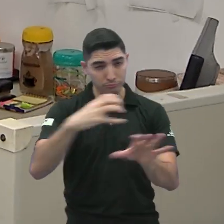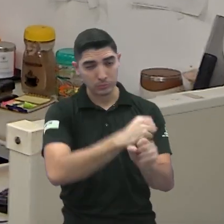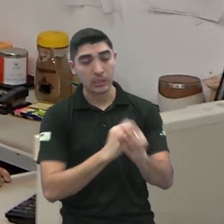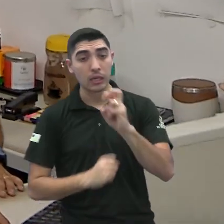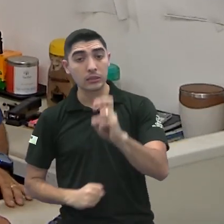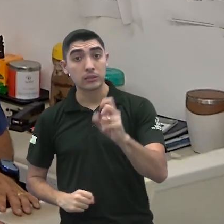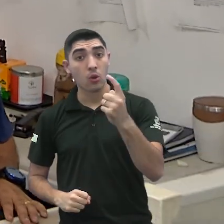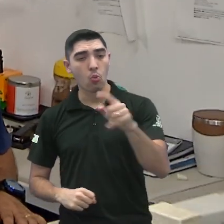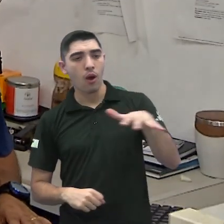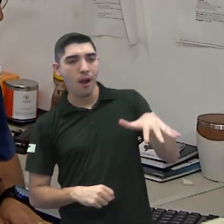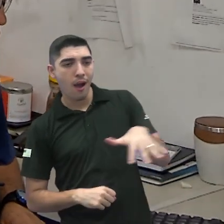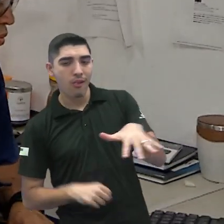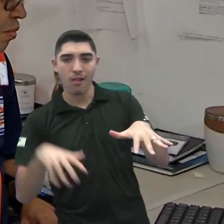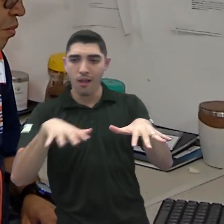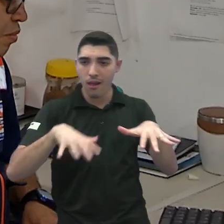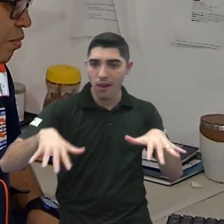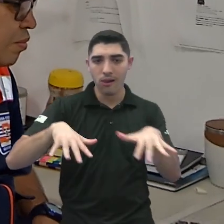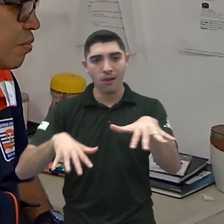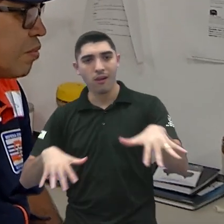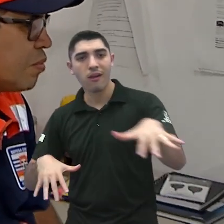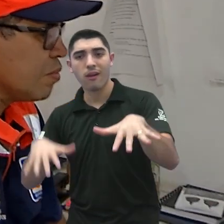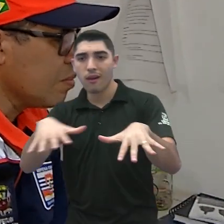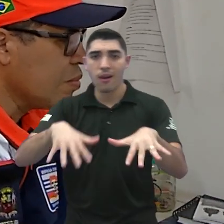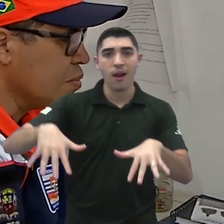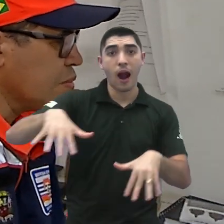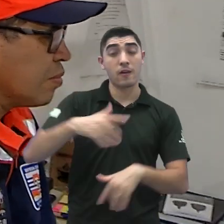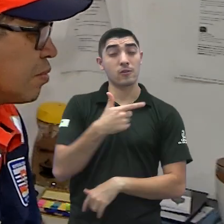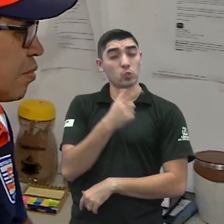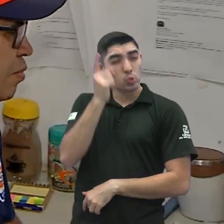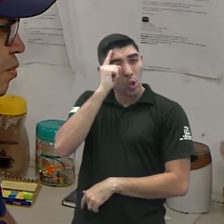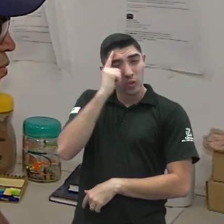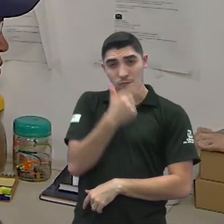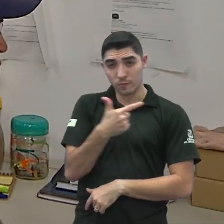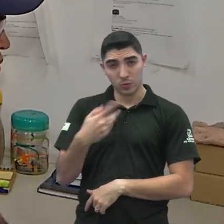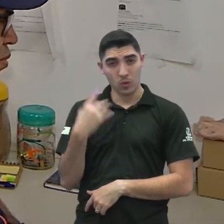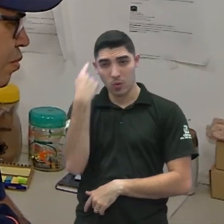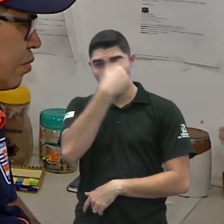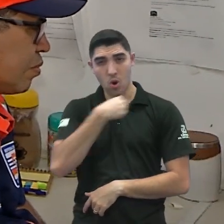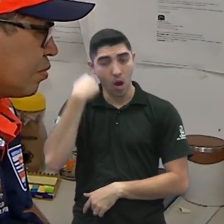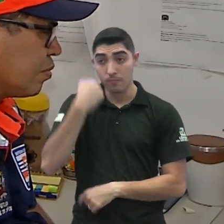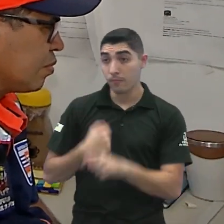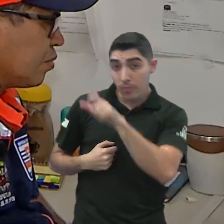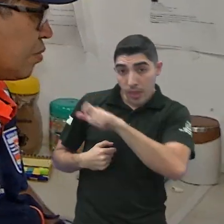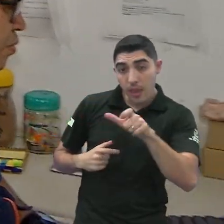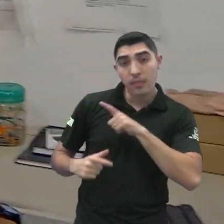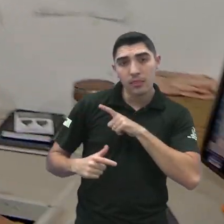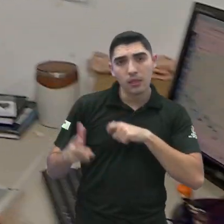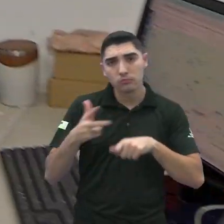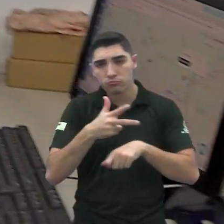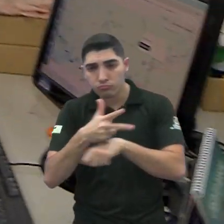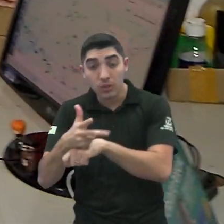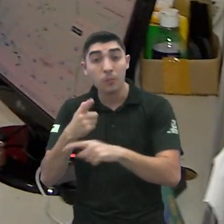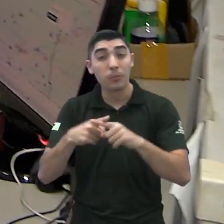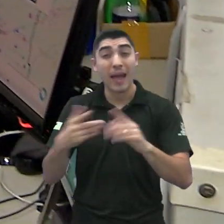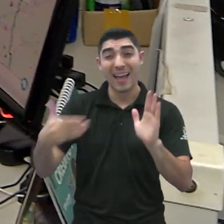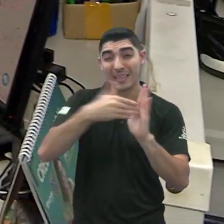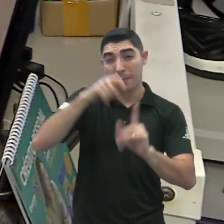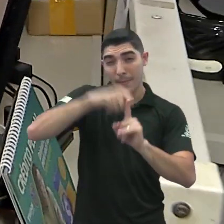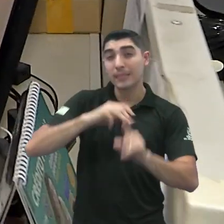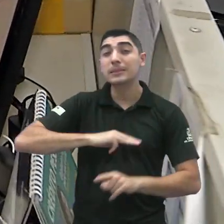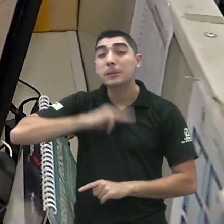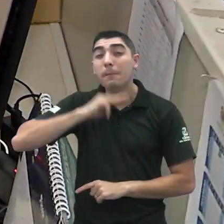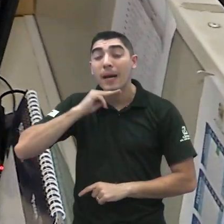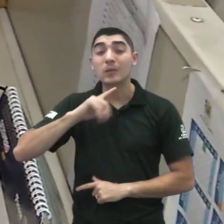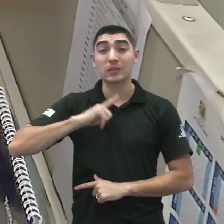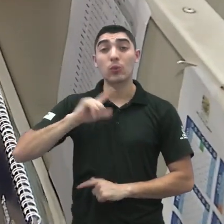são monitoradas 51 áreas, 24 horas por dia. Até o mês de março, os trabalhos são intensificados por causa do